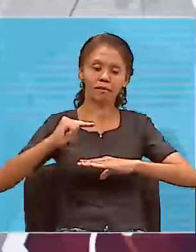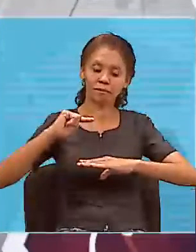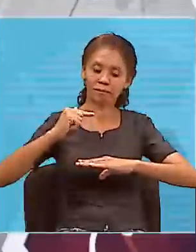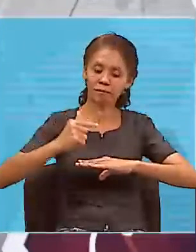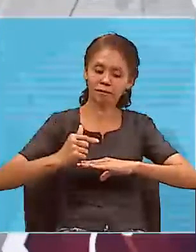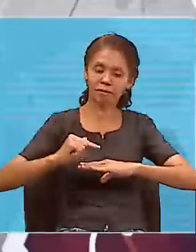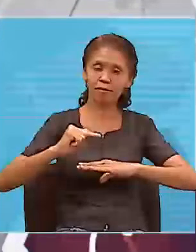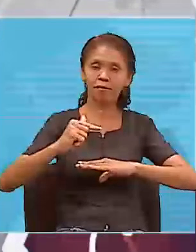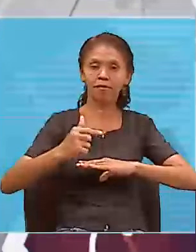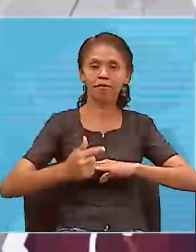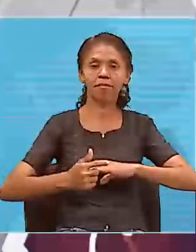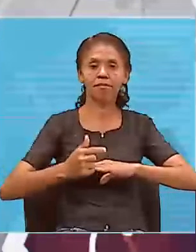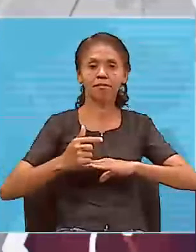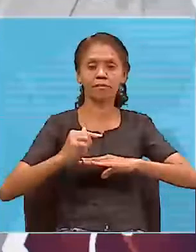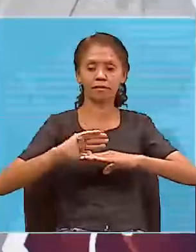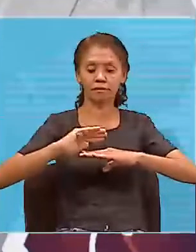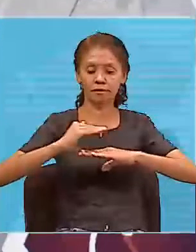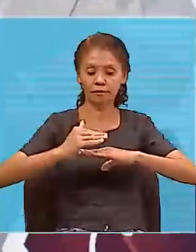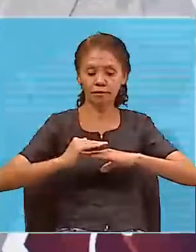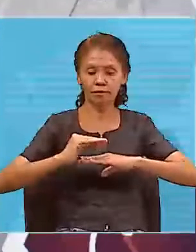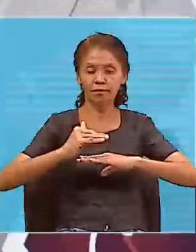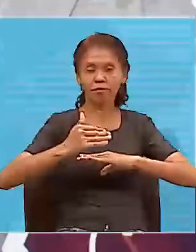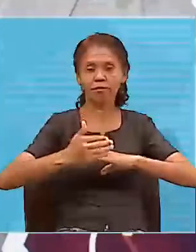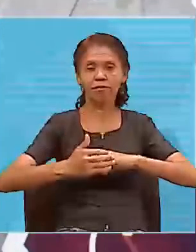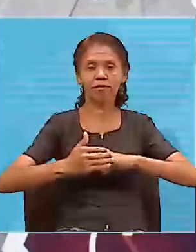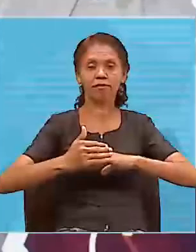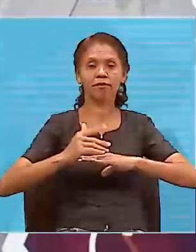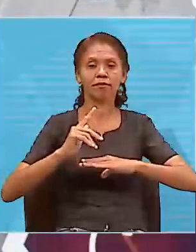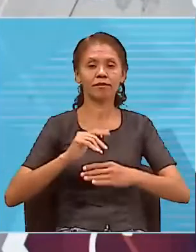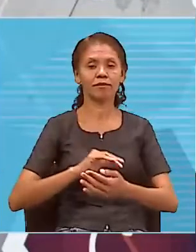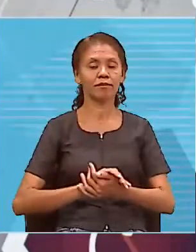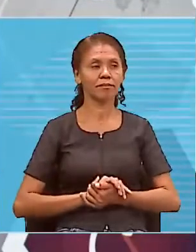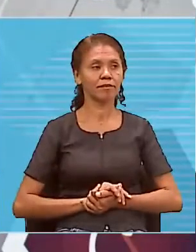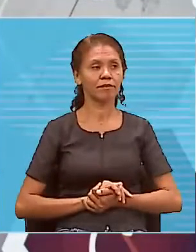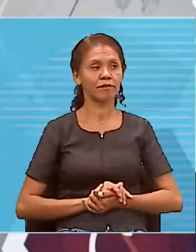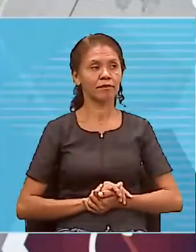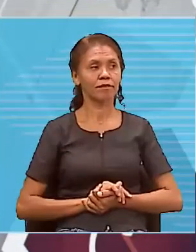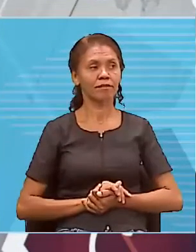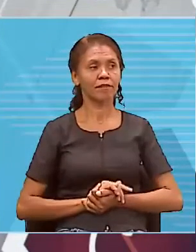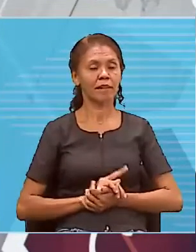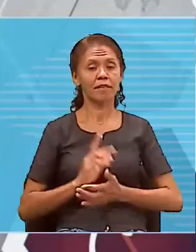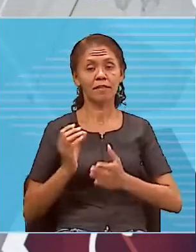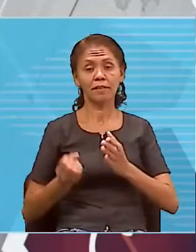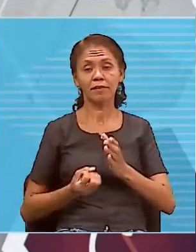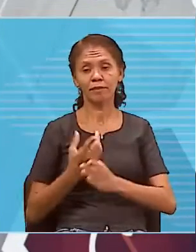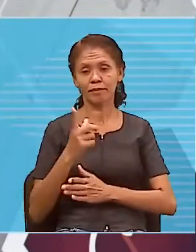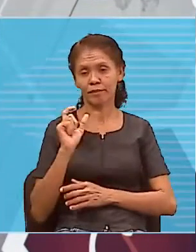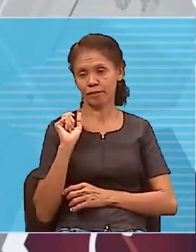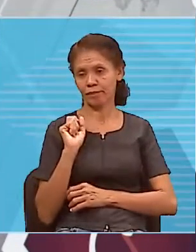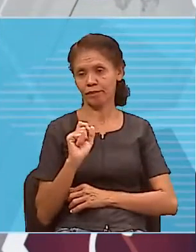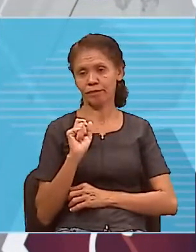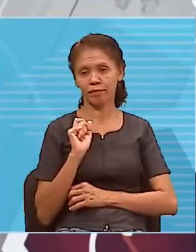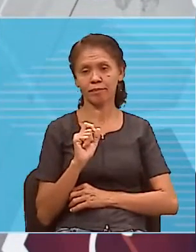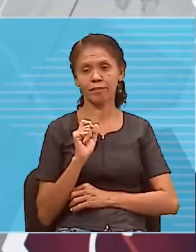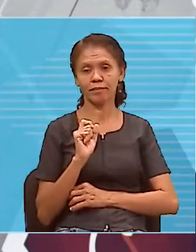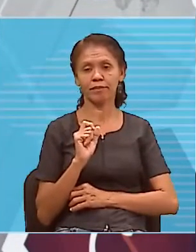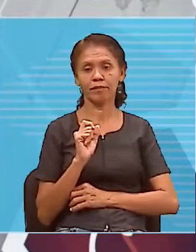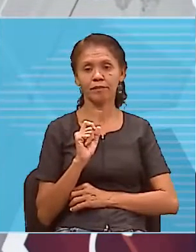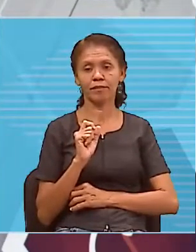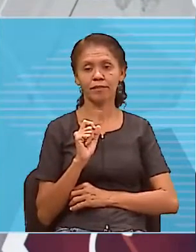Nesse fato delas ocuparem a mesma posição vai criar nesse ambiente